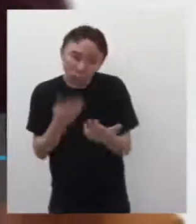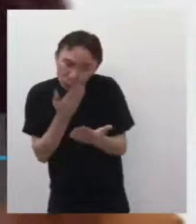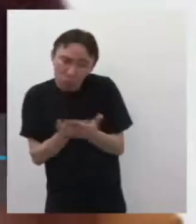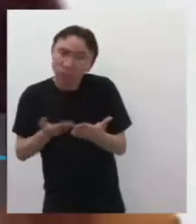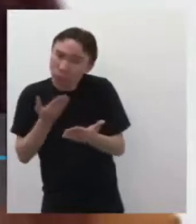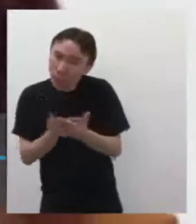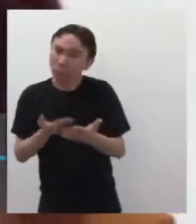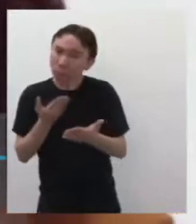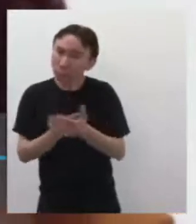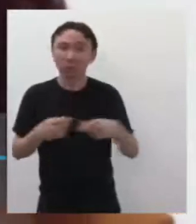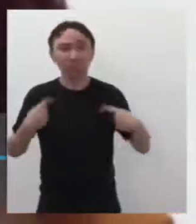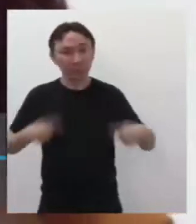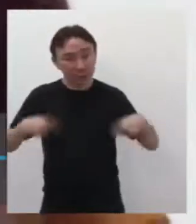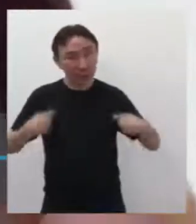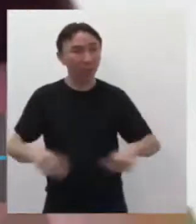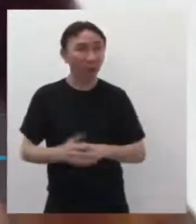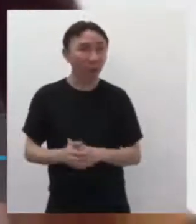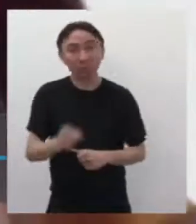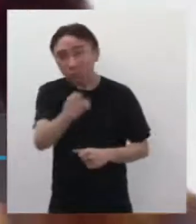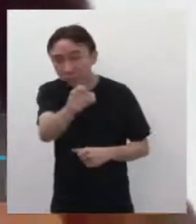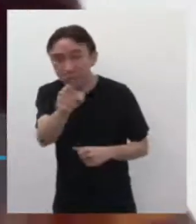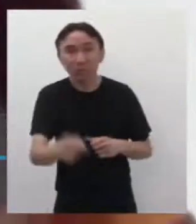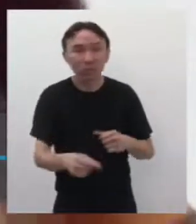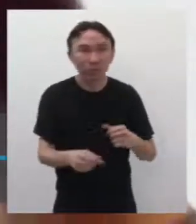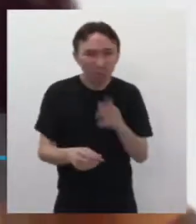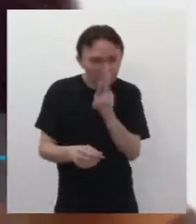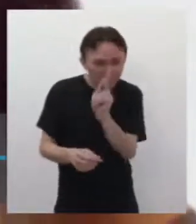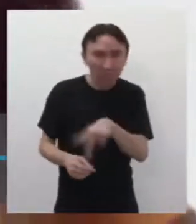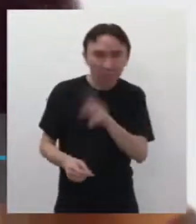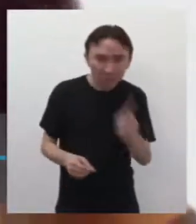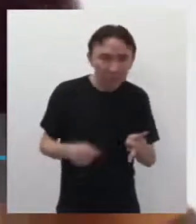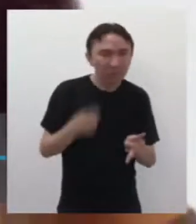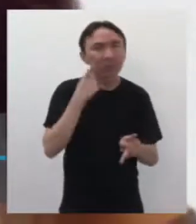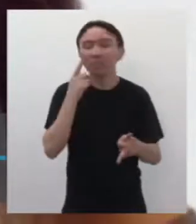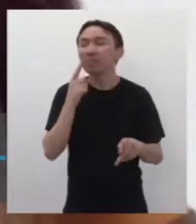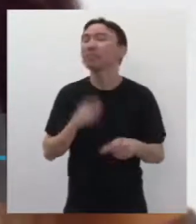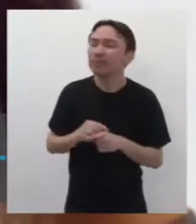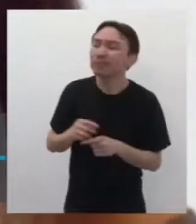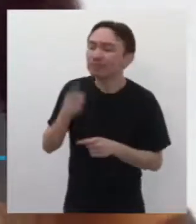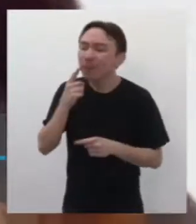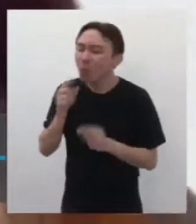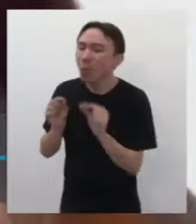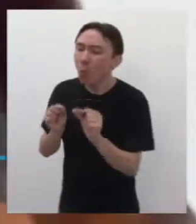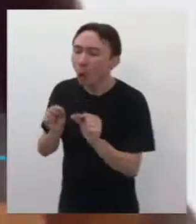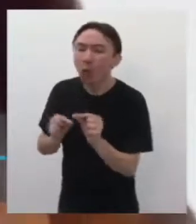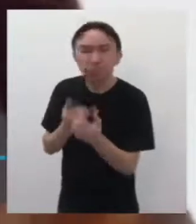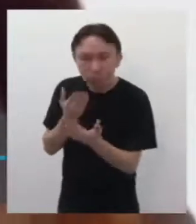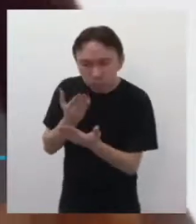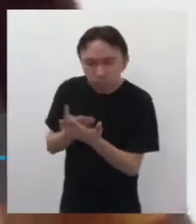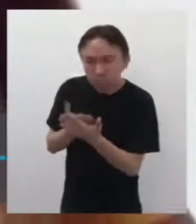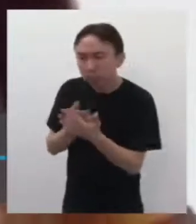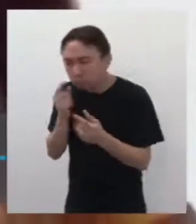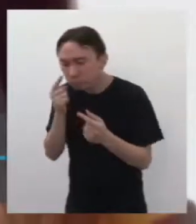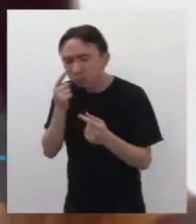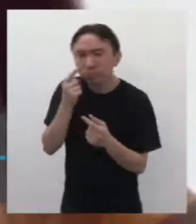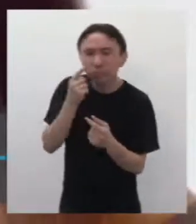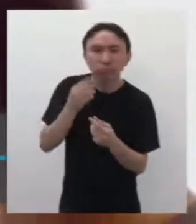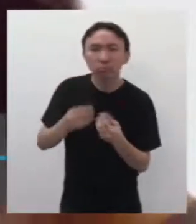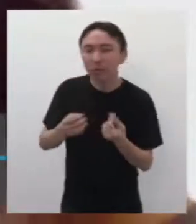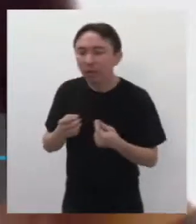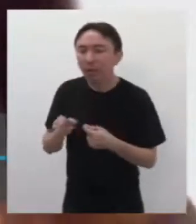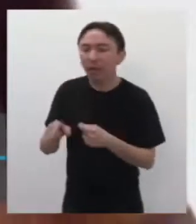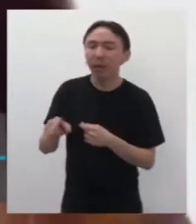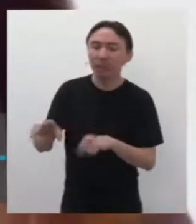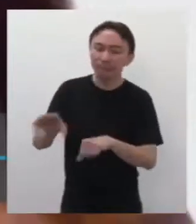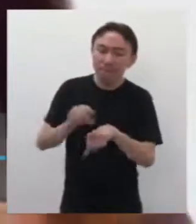lá, olhar e se apropriar desse planejamento. Buscar nele o que te serve